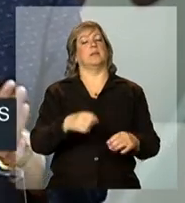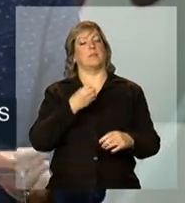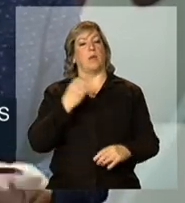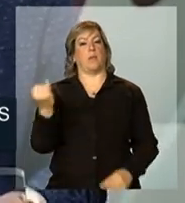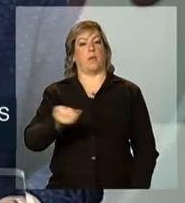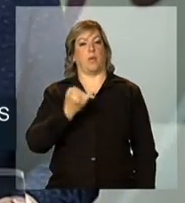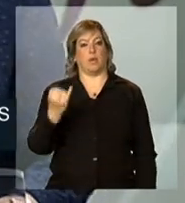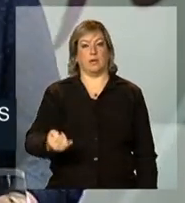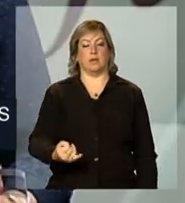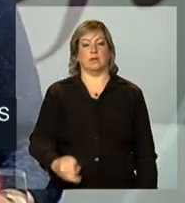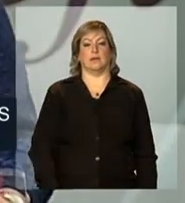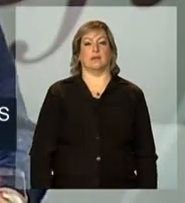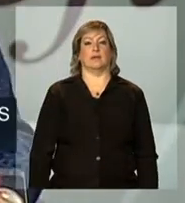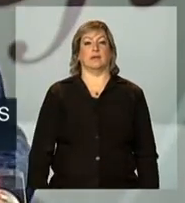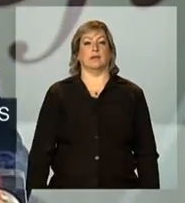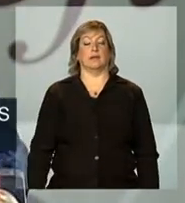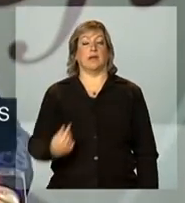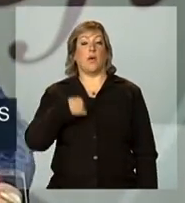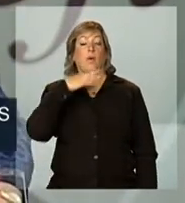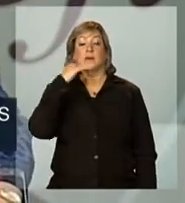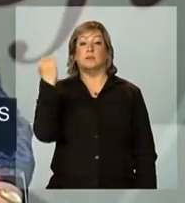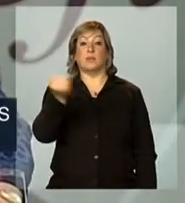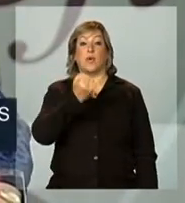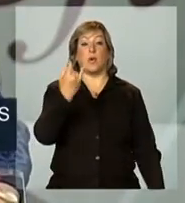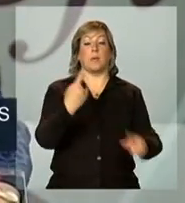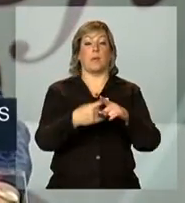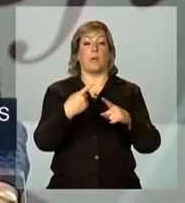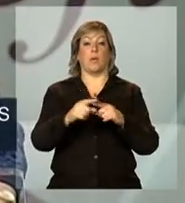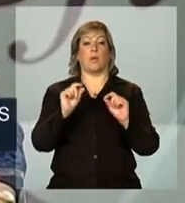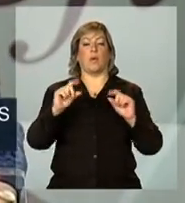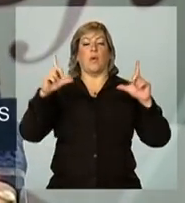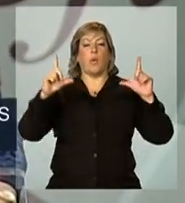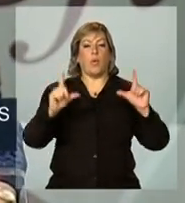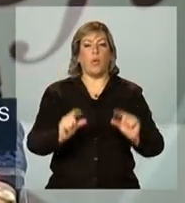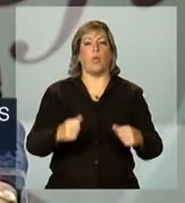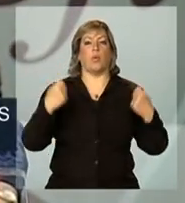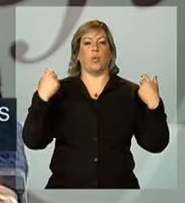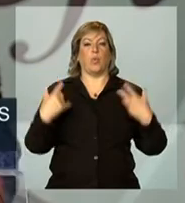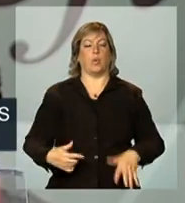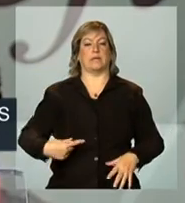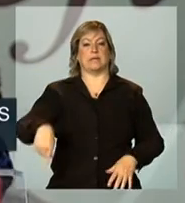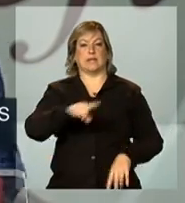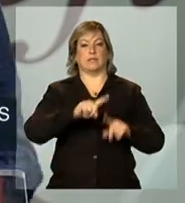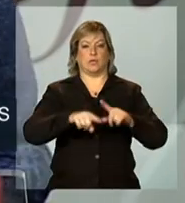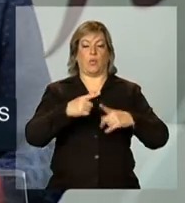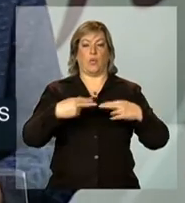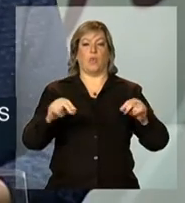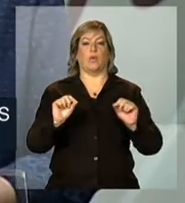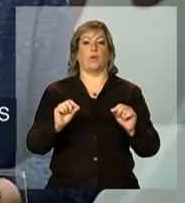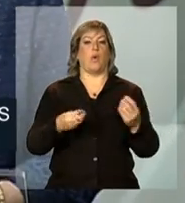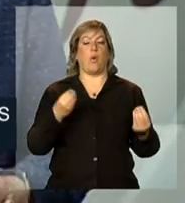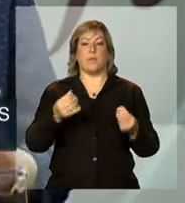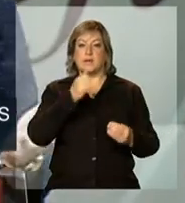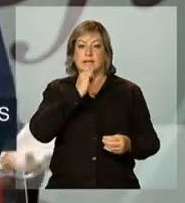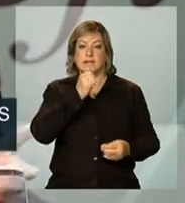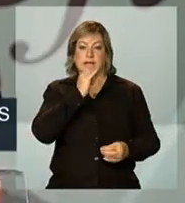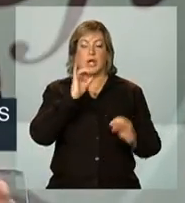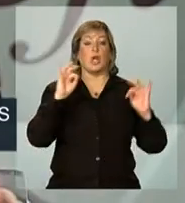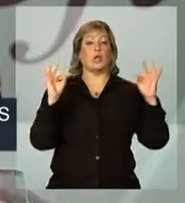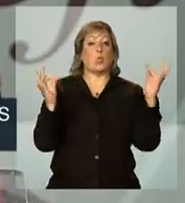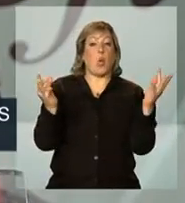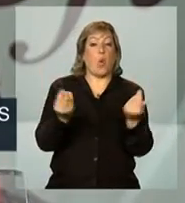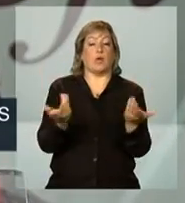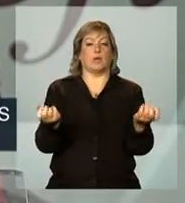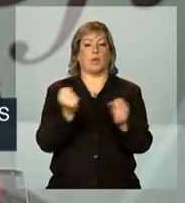acho importantíssimo, porque reduz o custo desses produtos, como todas as